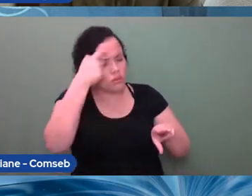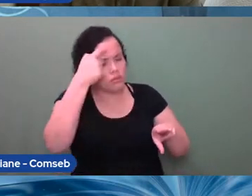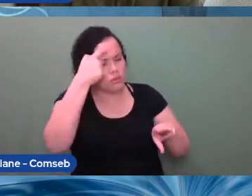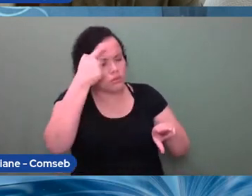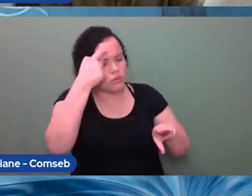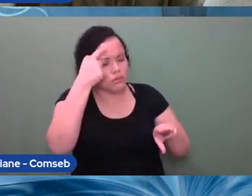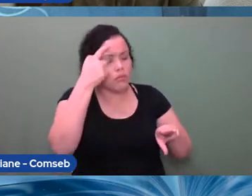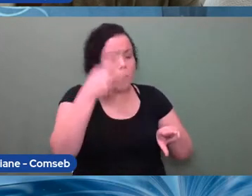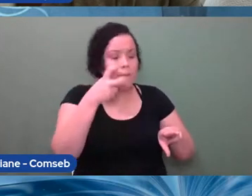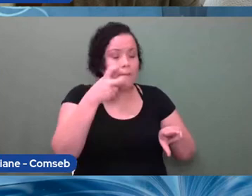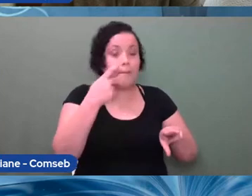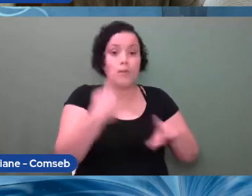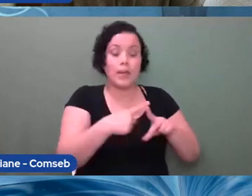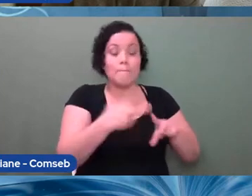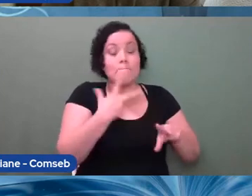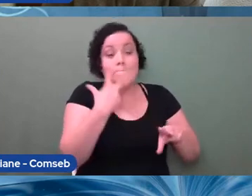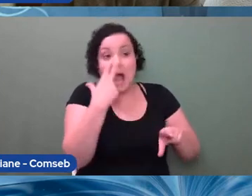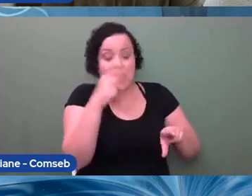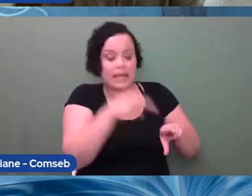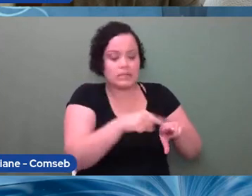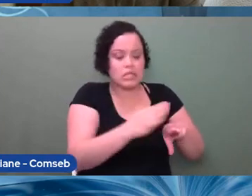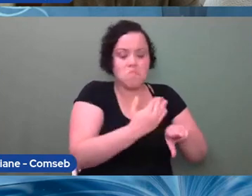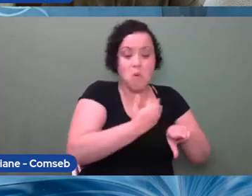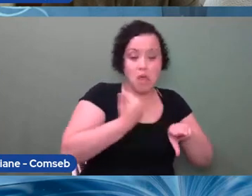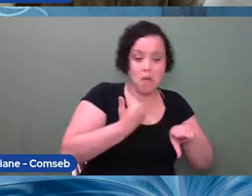que, aparentemente, o corpo físico está